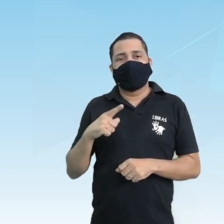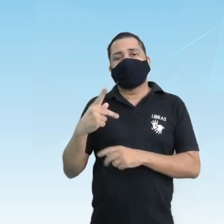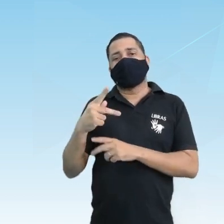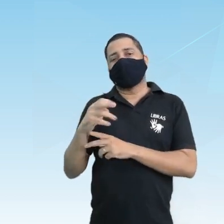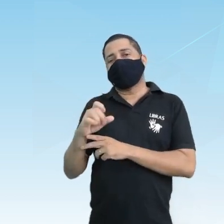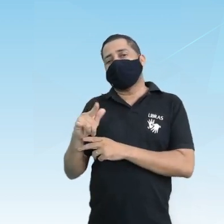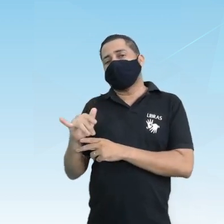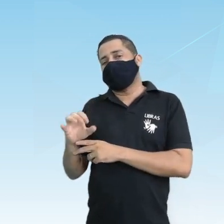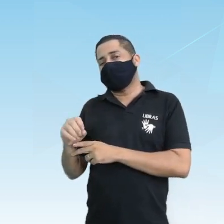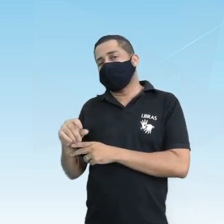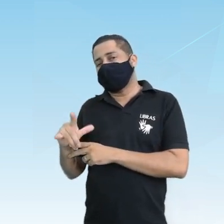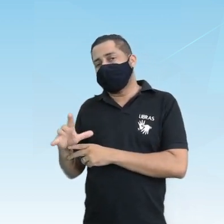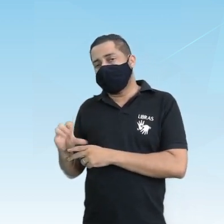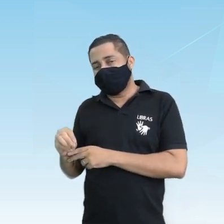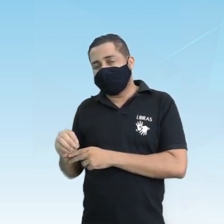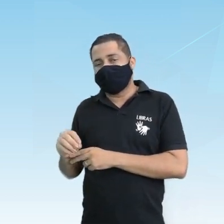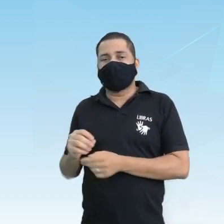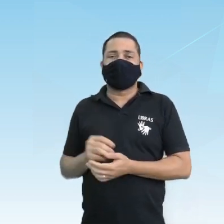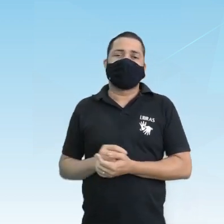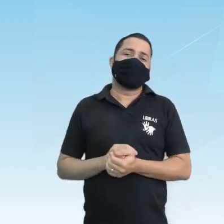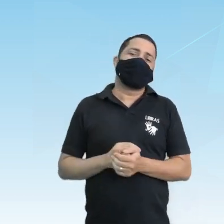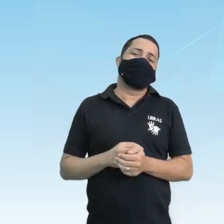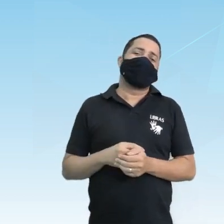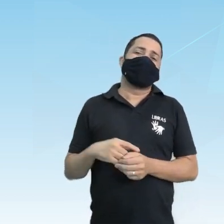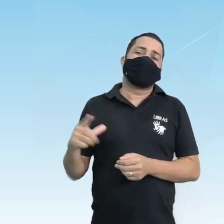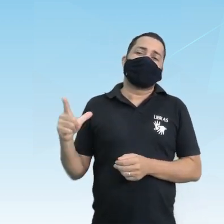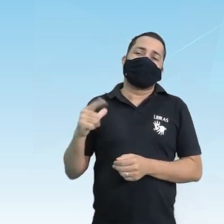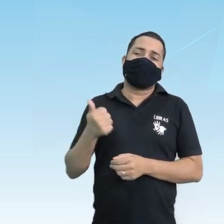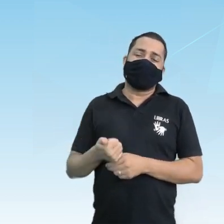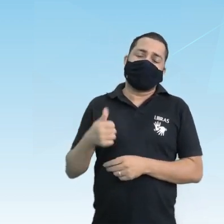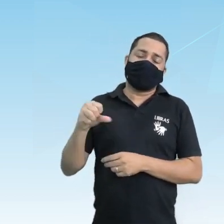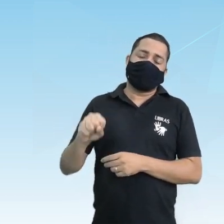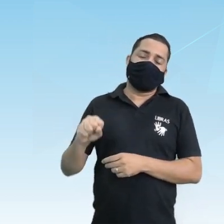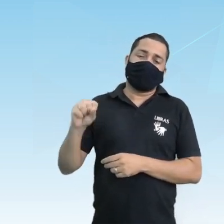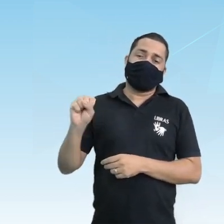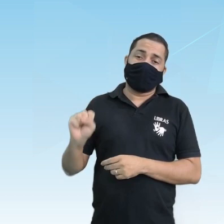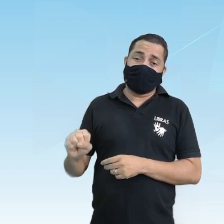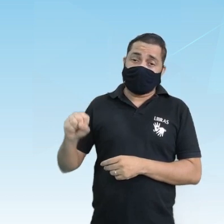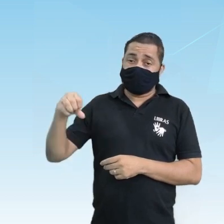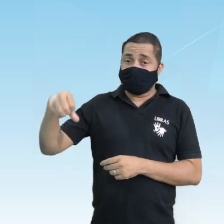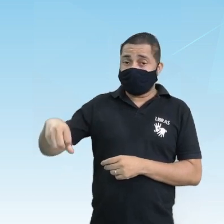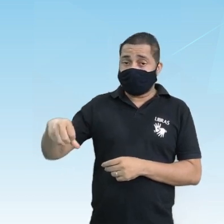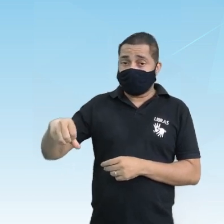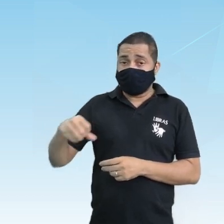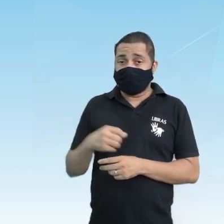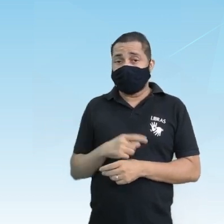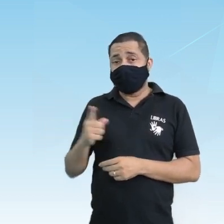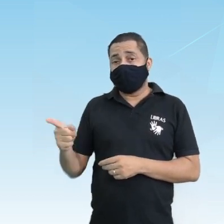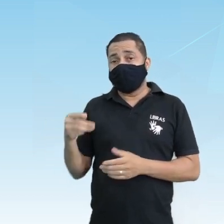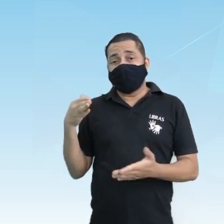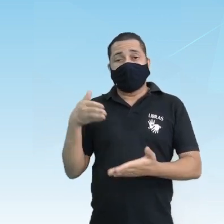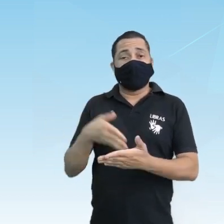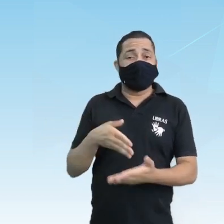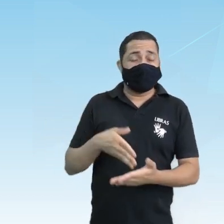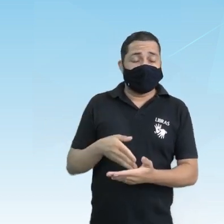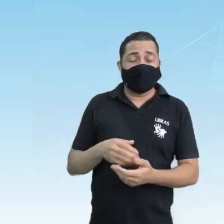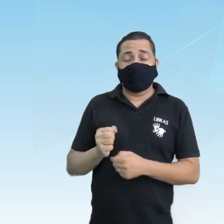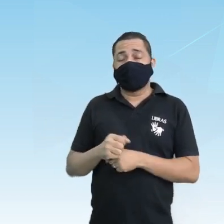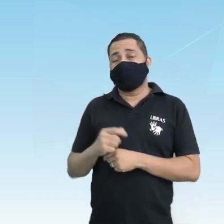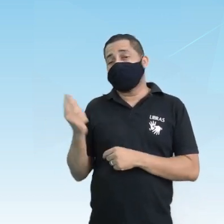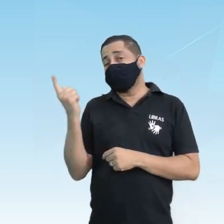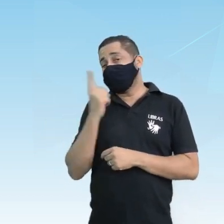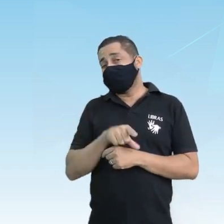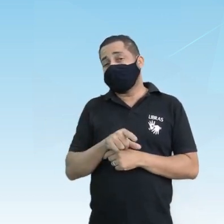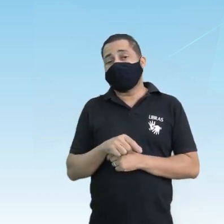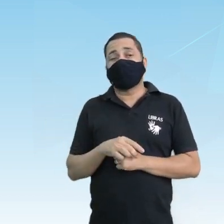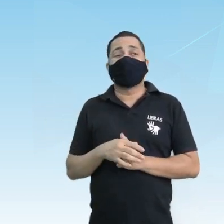República em 1889 e ele se torna o último imperador brasileiro não conquistando essa